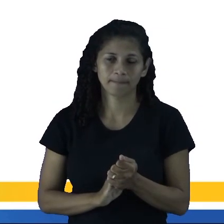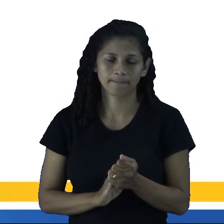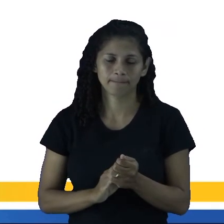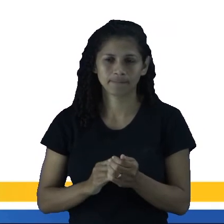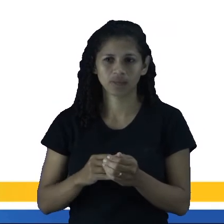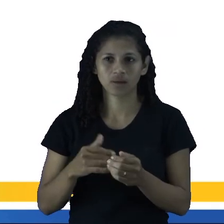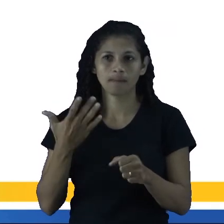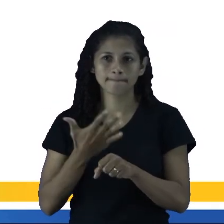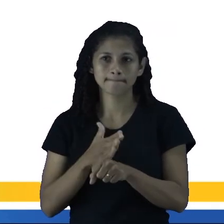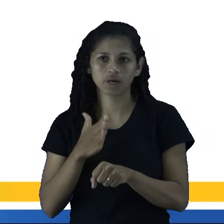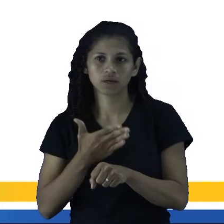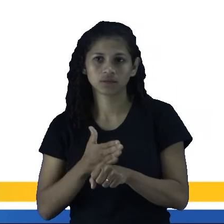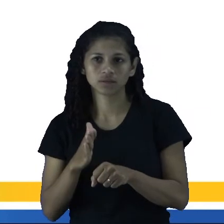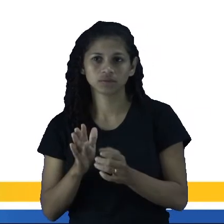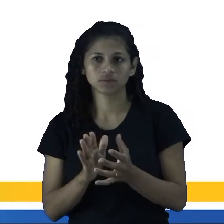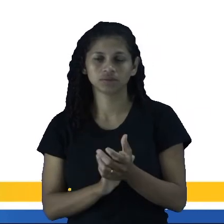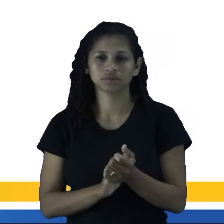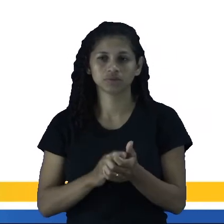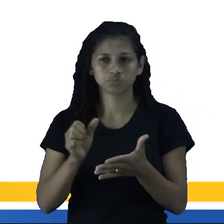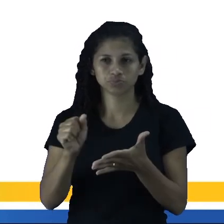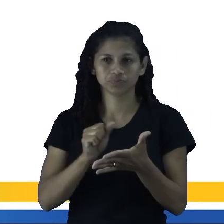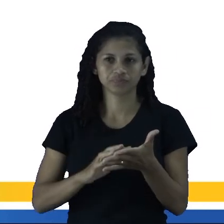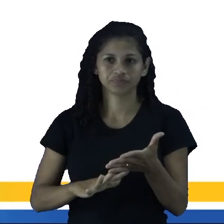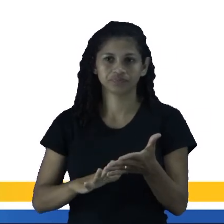Vamos ver isso aqui?